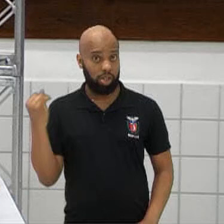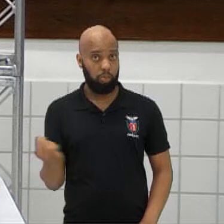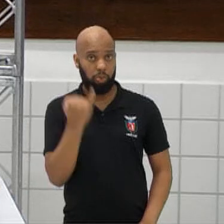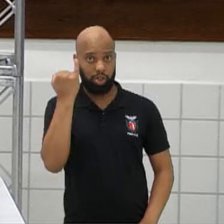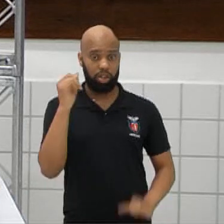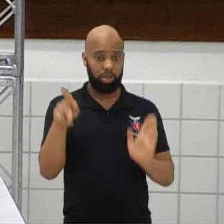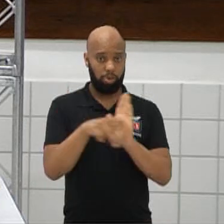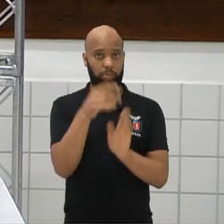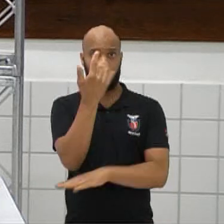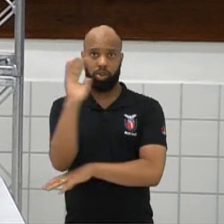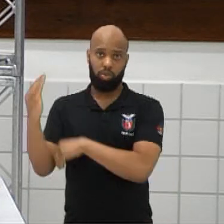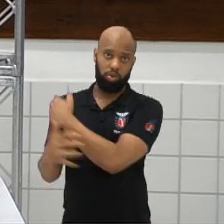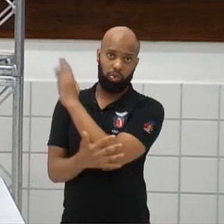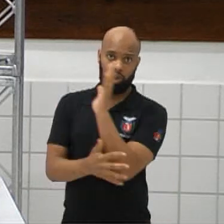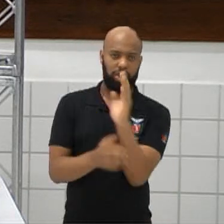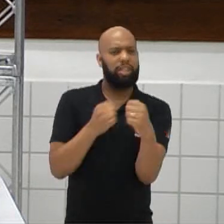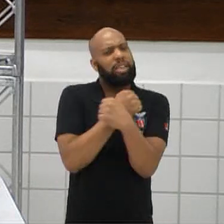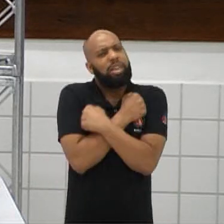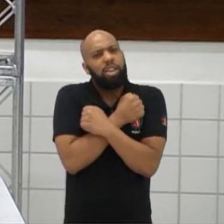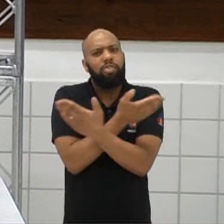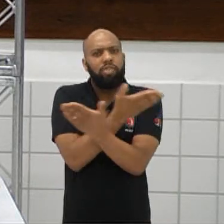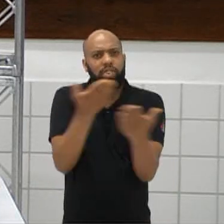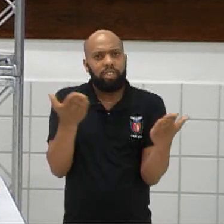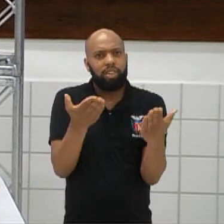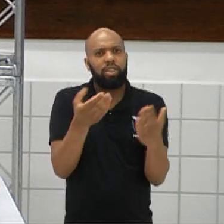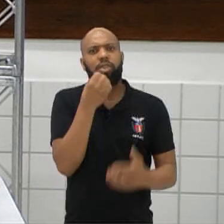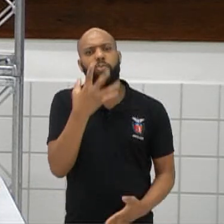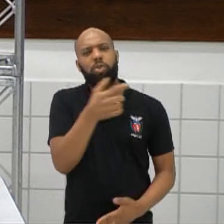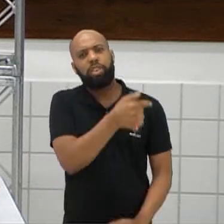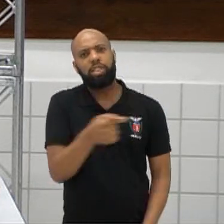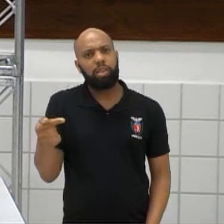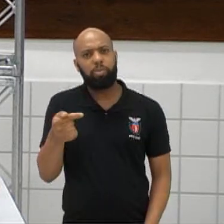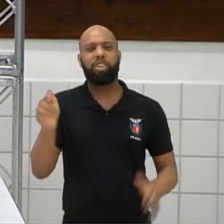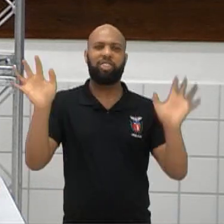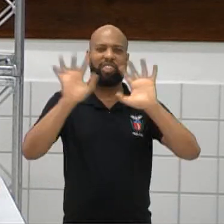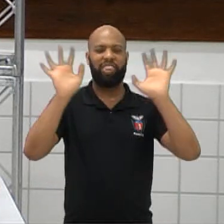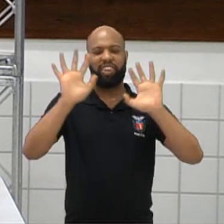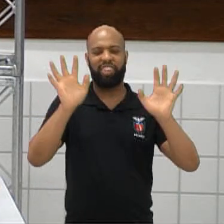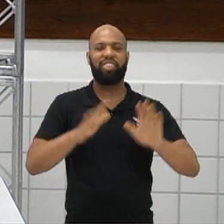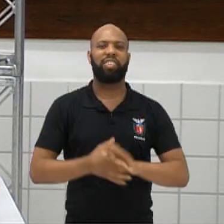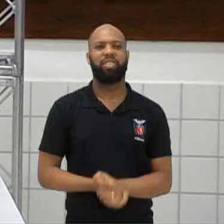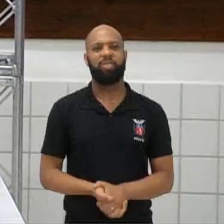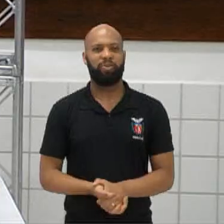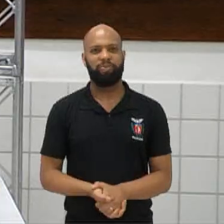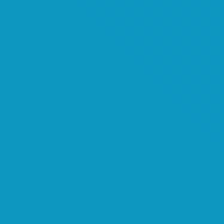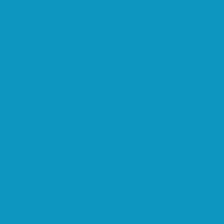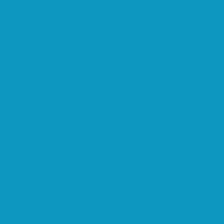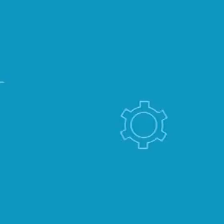desse grupo. Eu gostaria de deixar um abraço para vocês, tenham uma ótima semana e tchau, tchau!